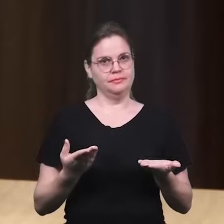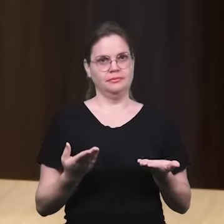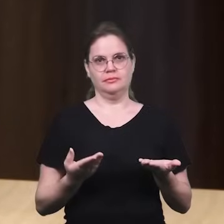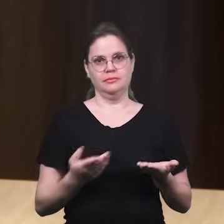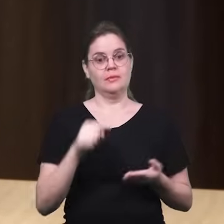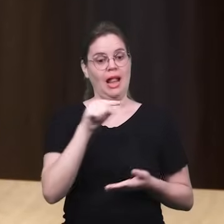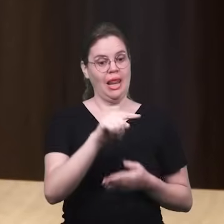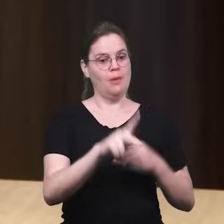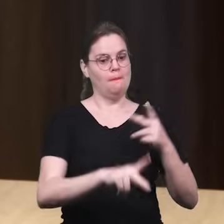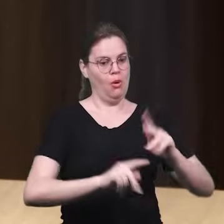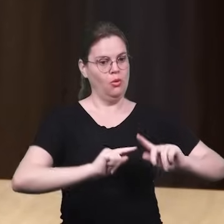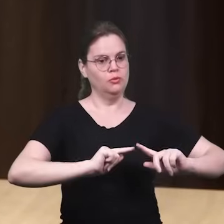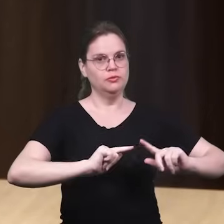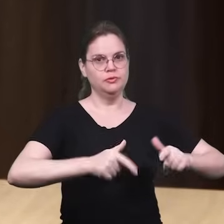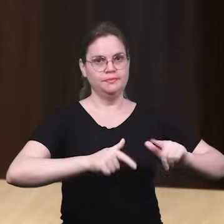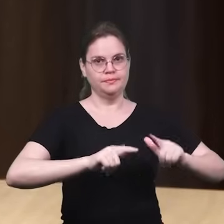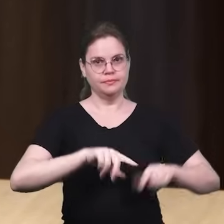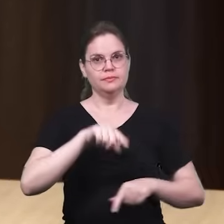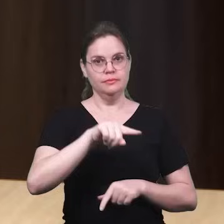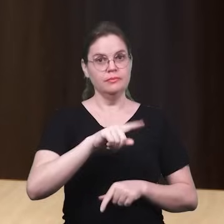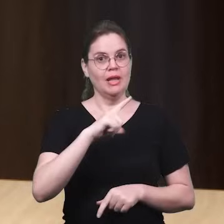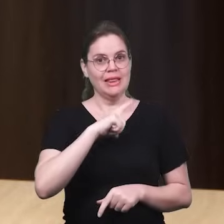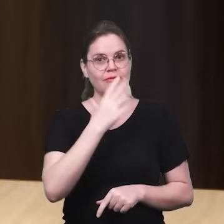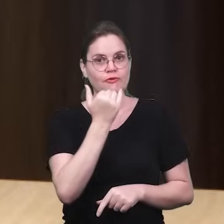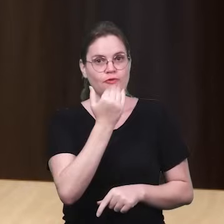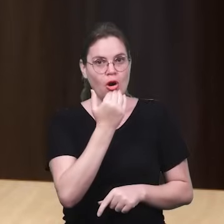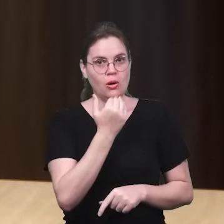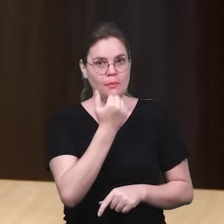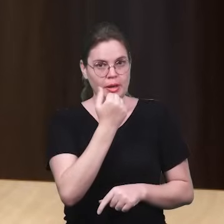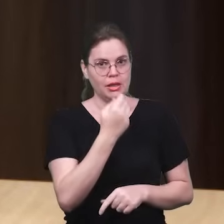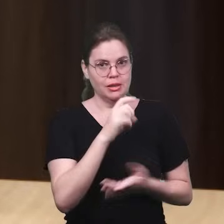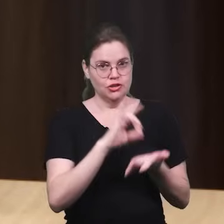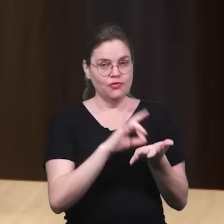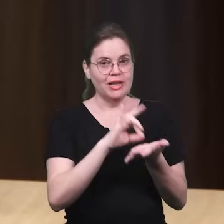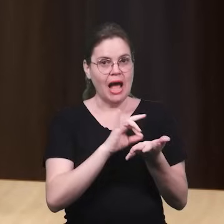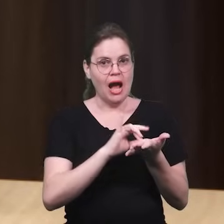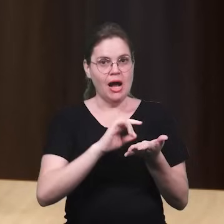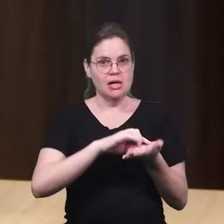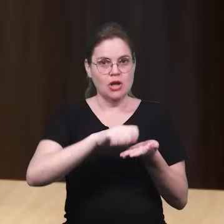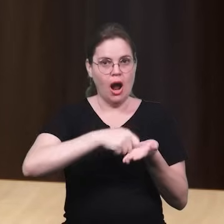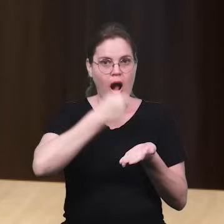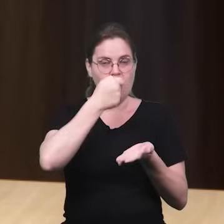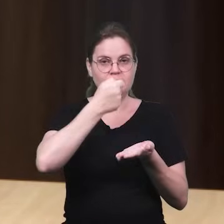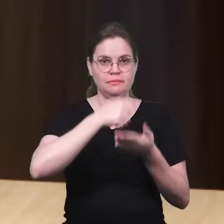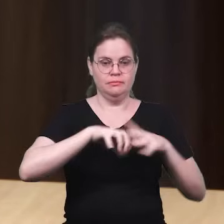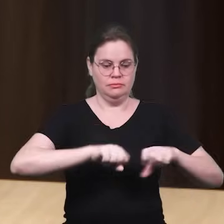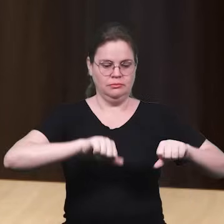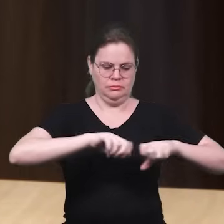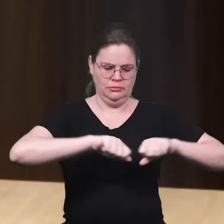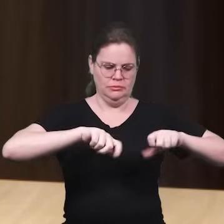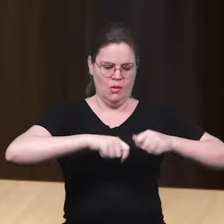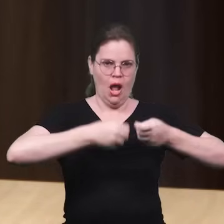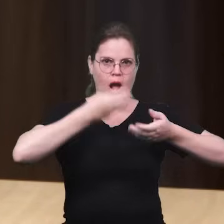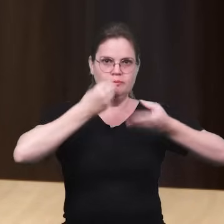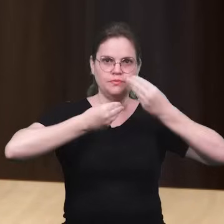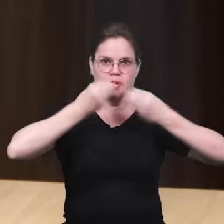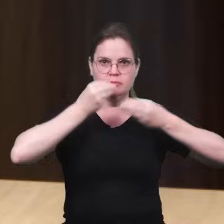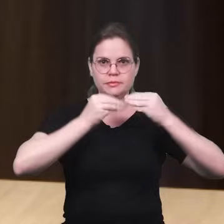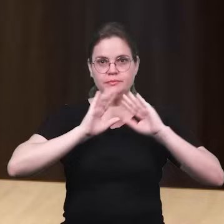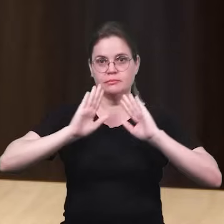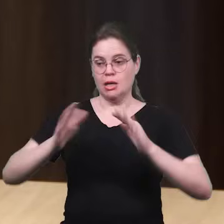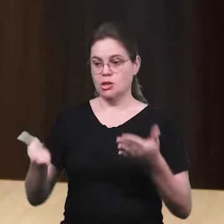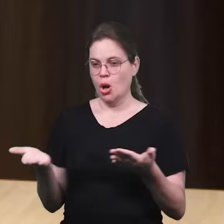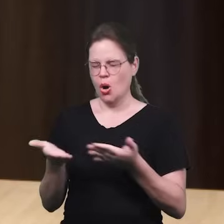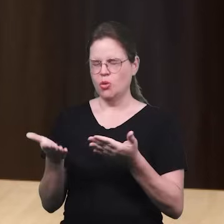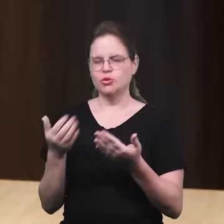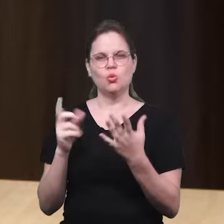o povo teve a fome física saciada. Mas para nós, quando nós aplicamos a palavra de Deus hoje nas nossas